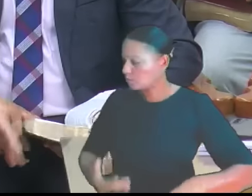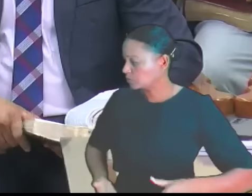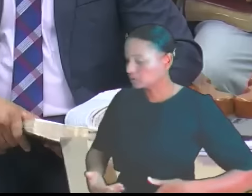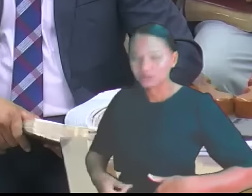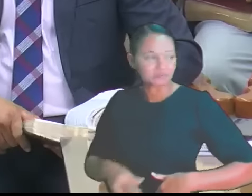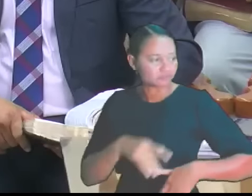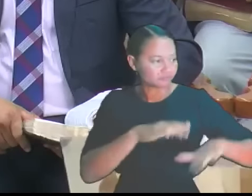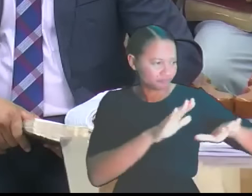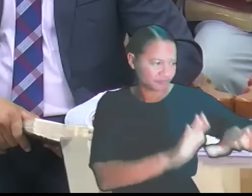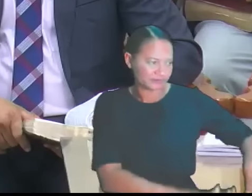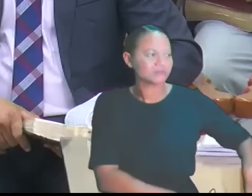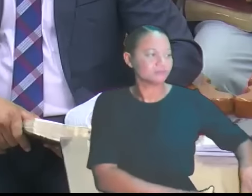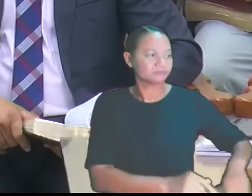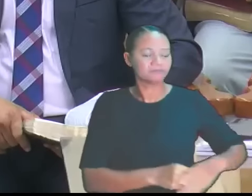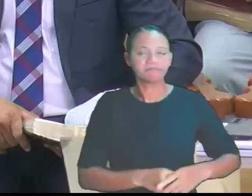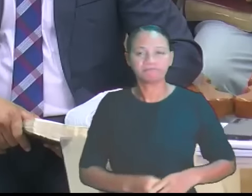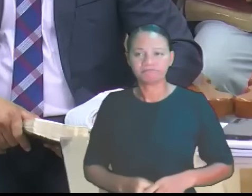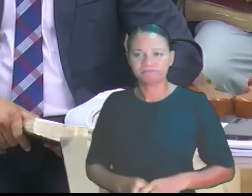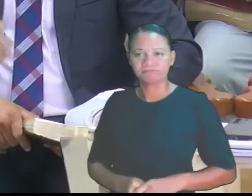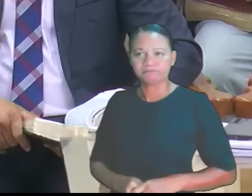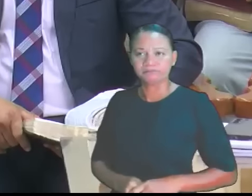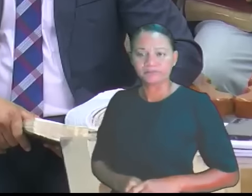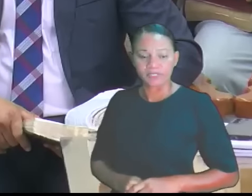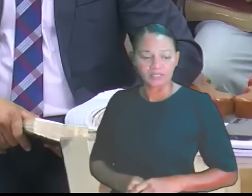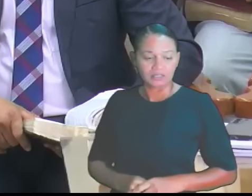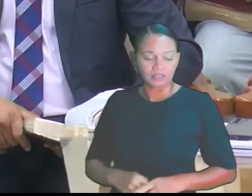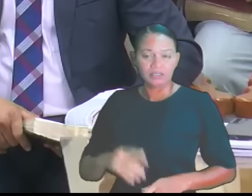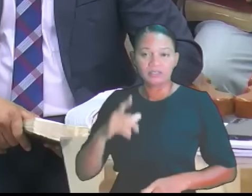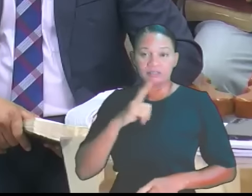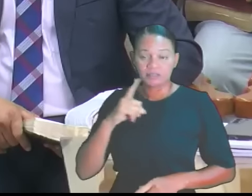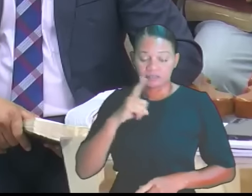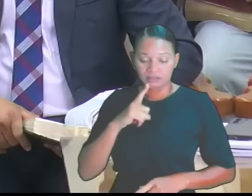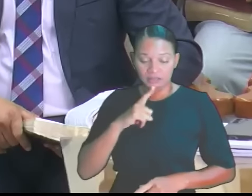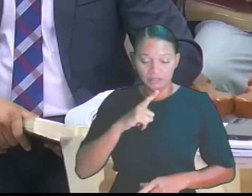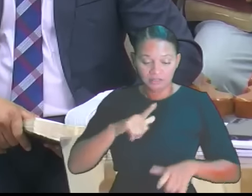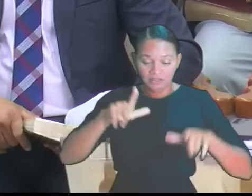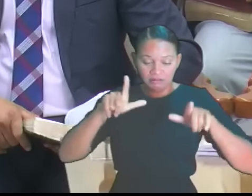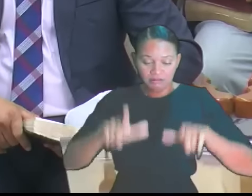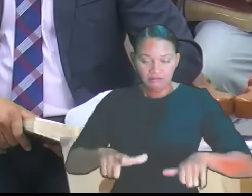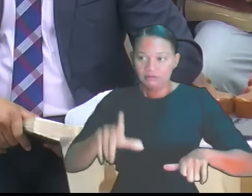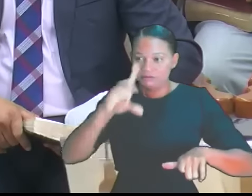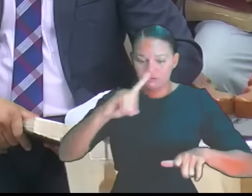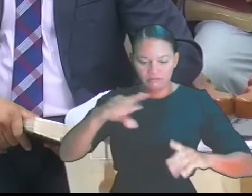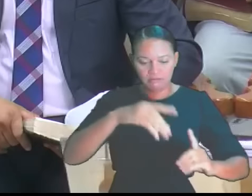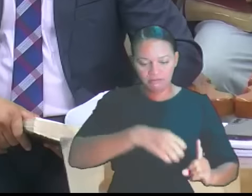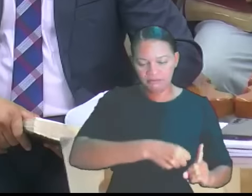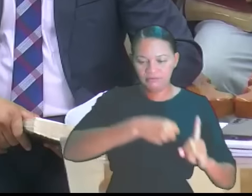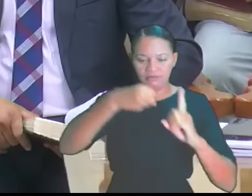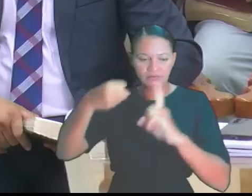aqui, porque tem lugar que Deus te leva que nem todo mundo pode ir, irmão.